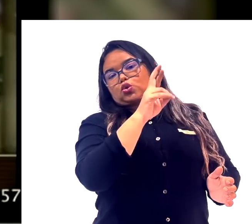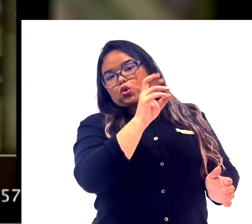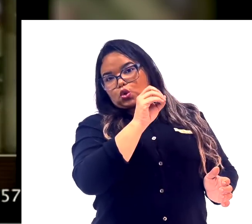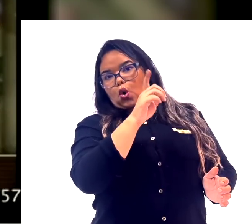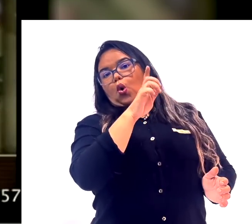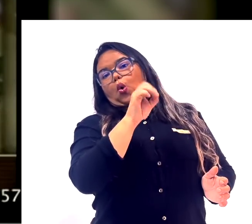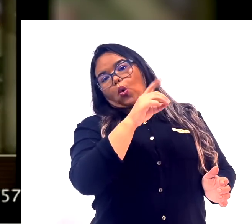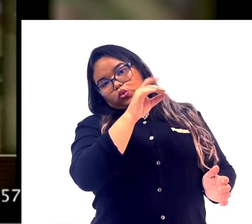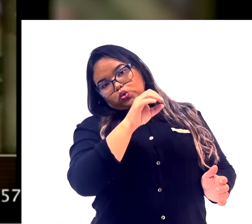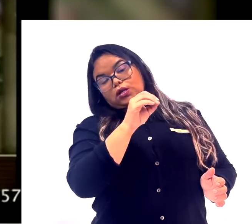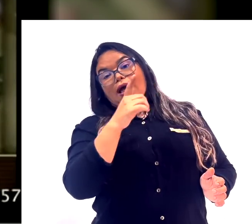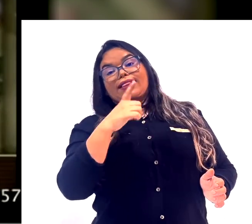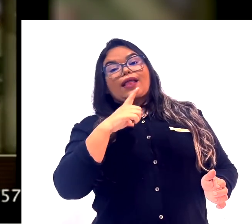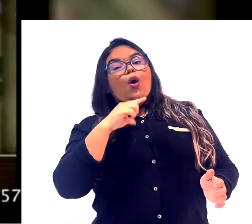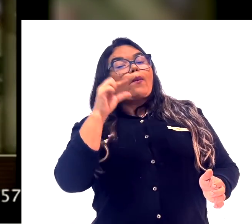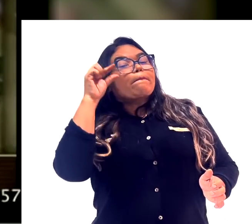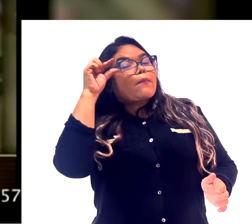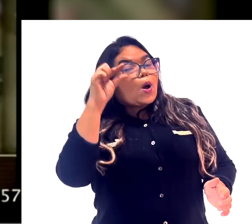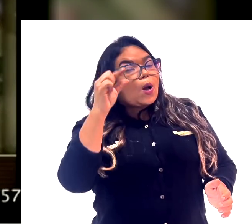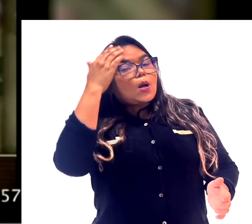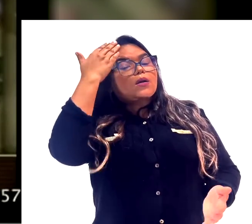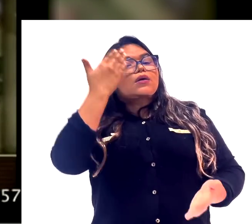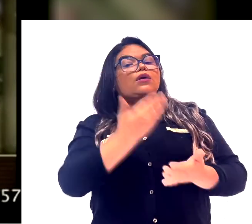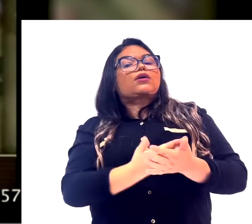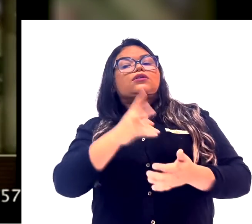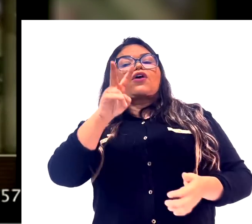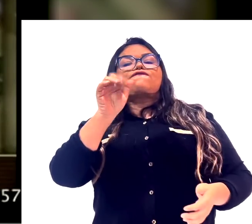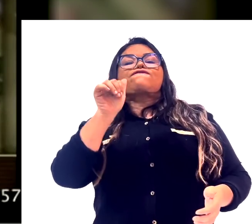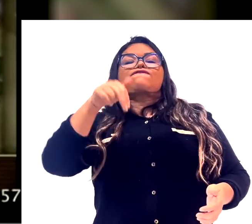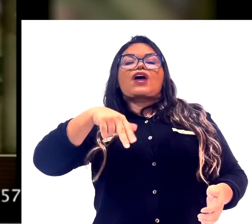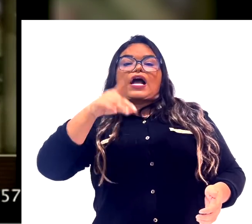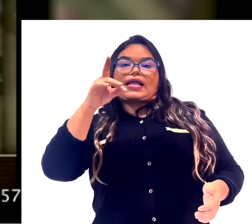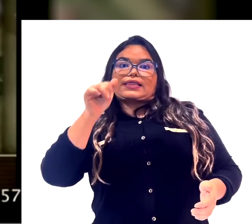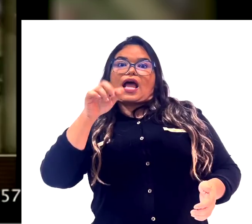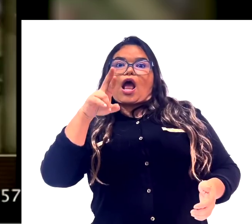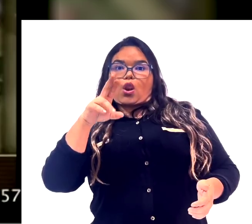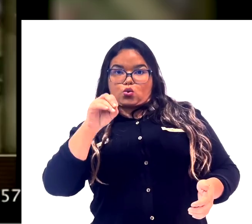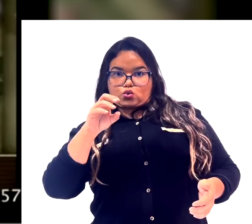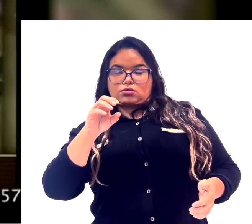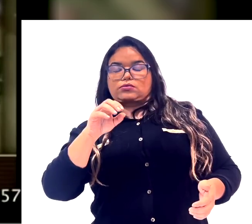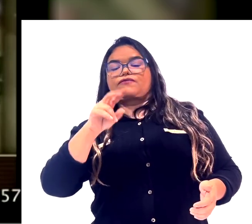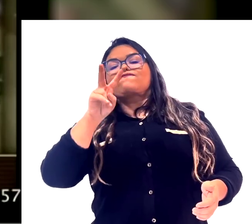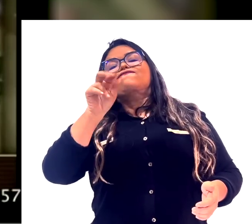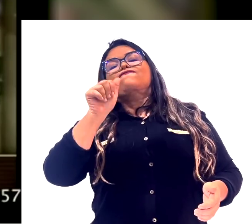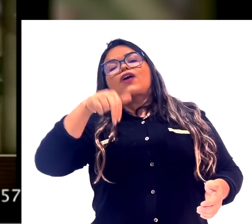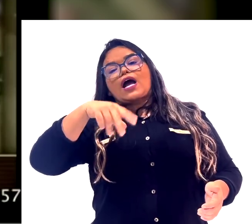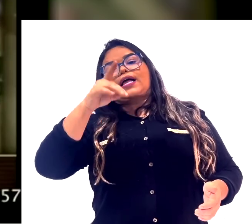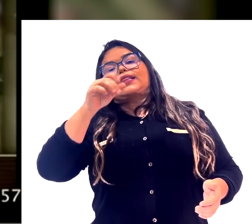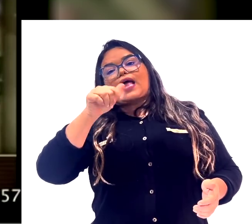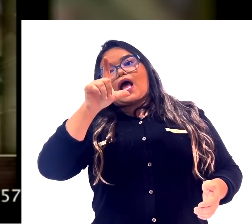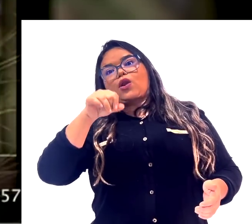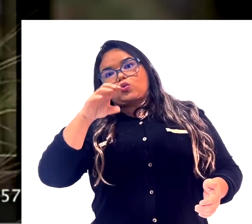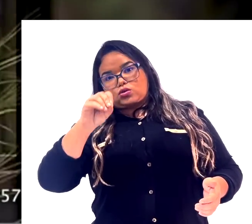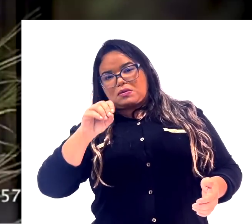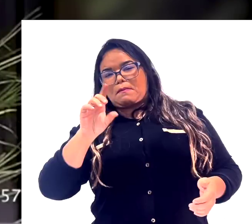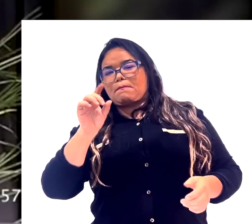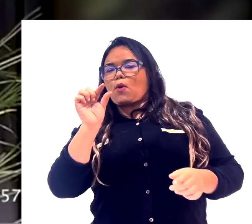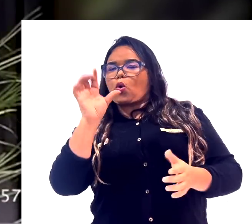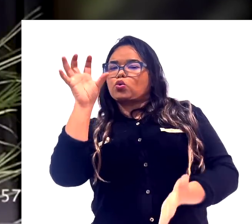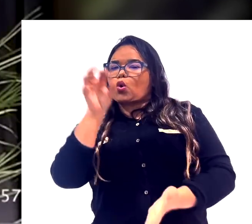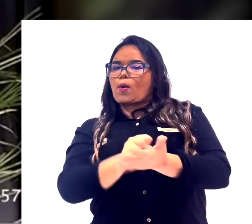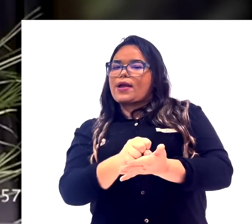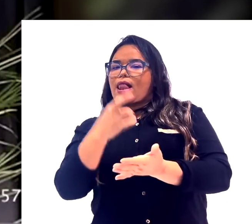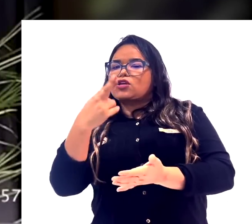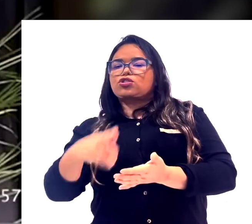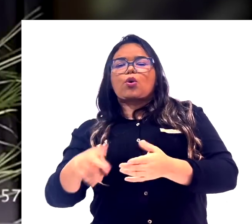das crenças dos vândalos. Mesmo assim, com pouca documentação religiosa. Por que não temos isso?